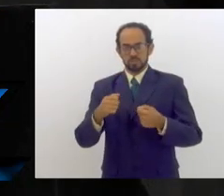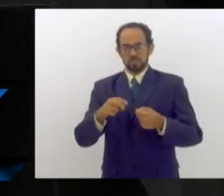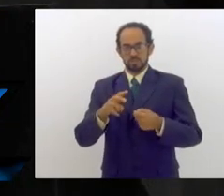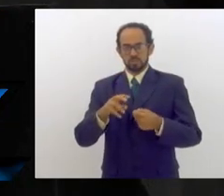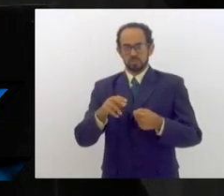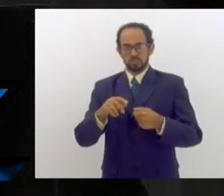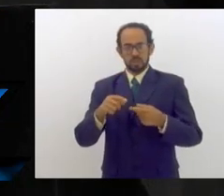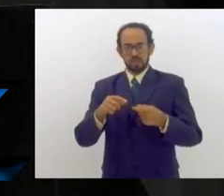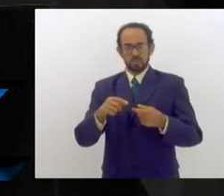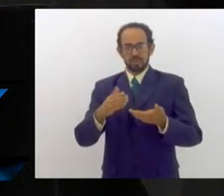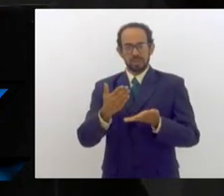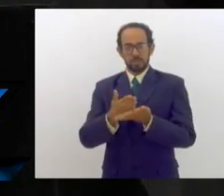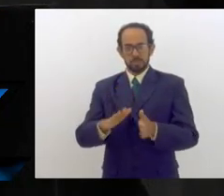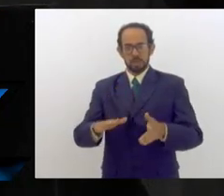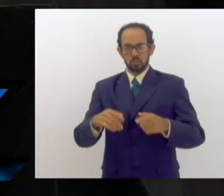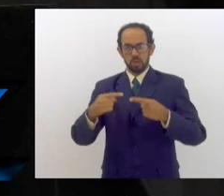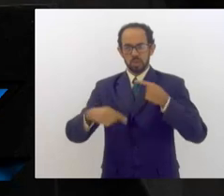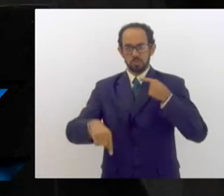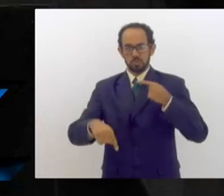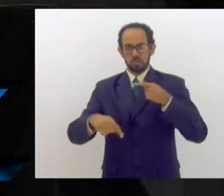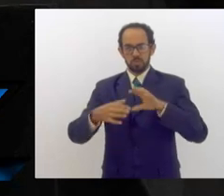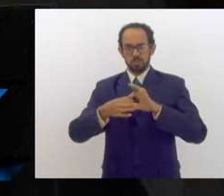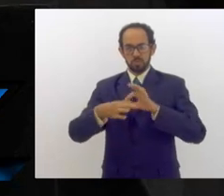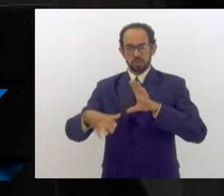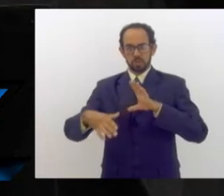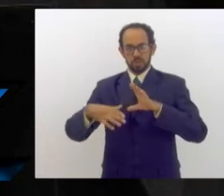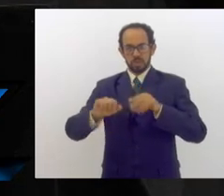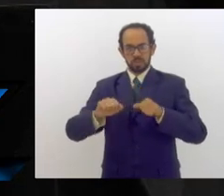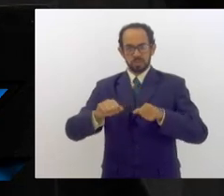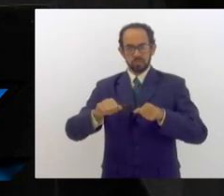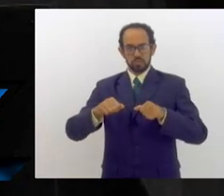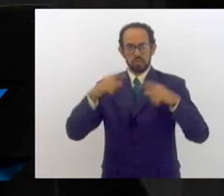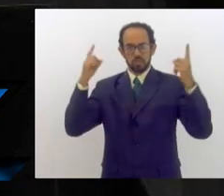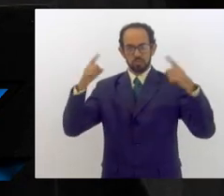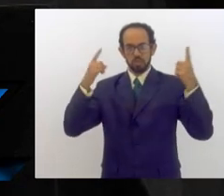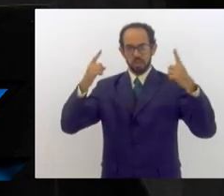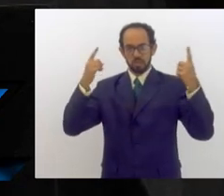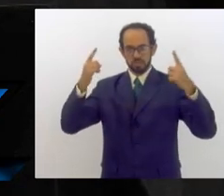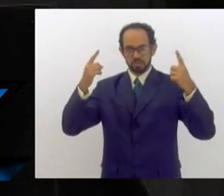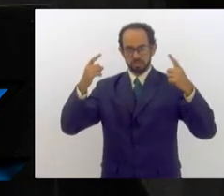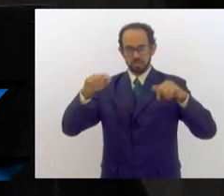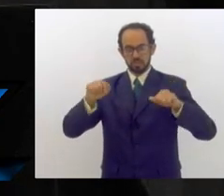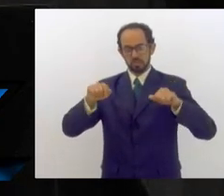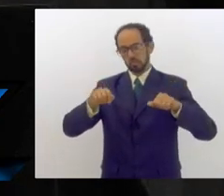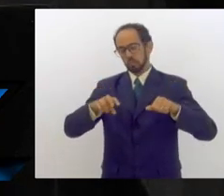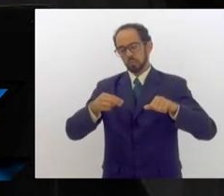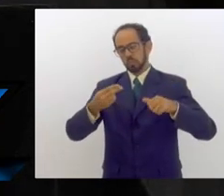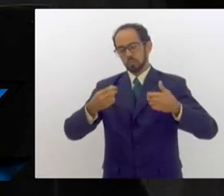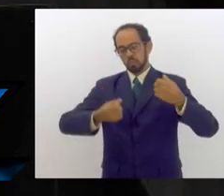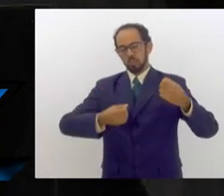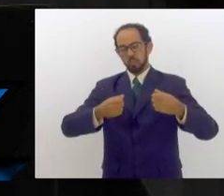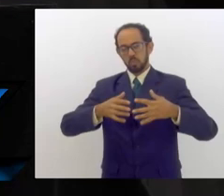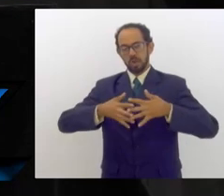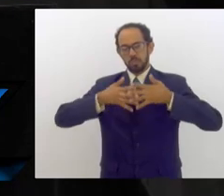de ver do caminhão de entrega do gás das ambulâncias etc etc